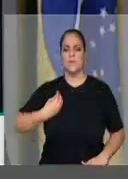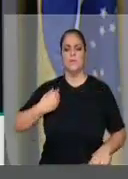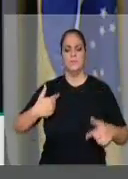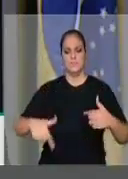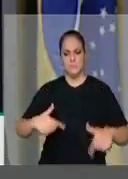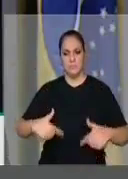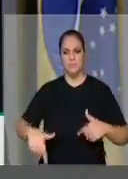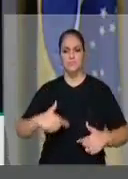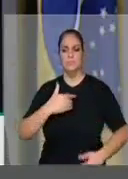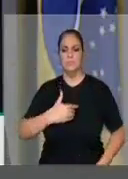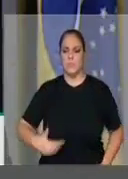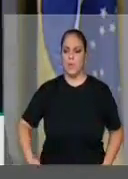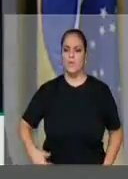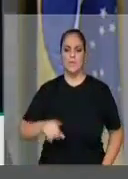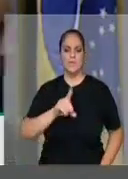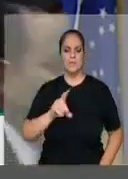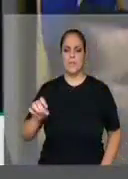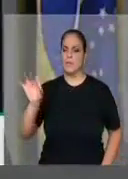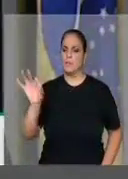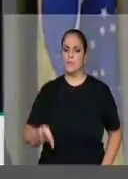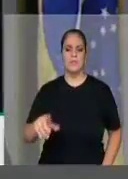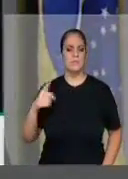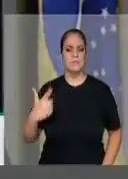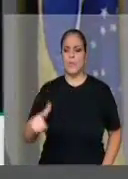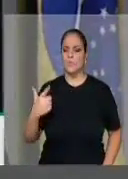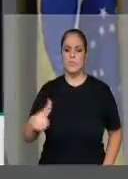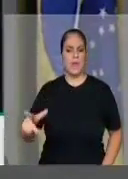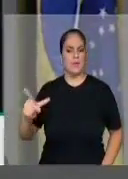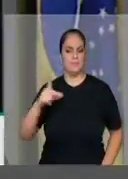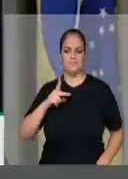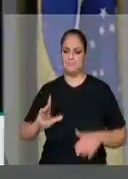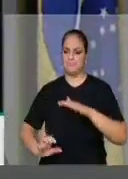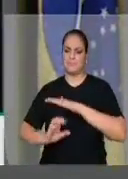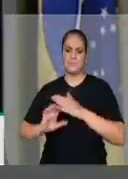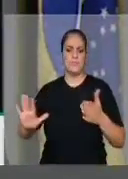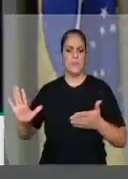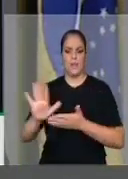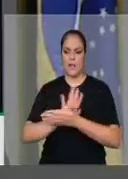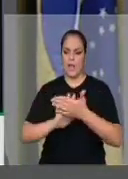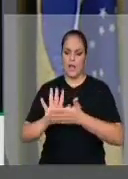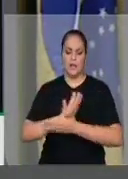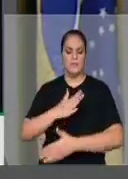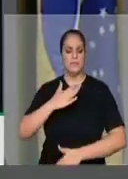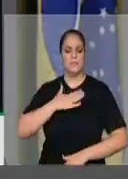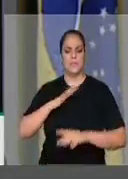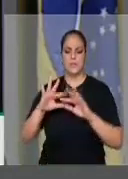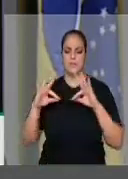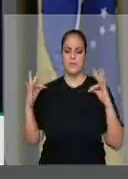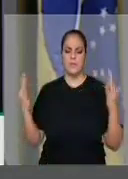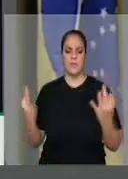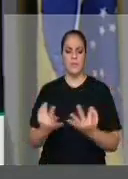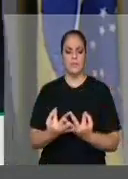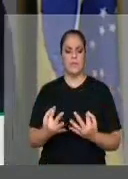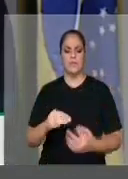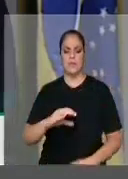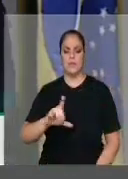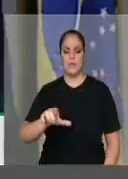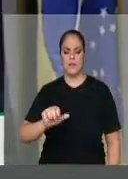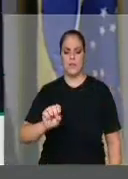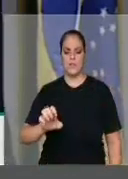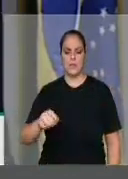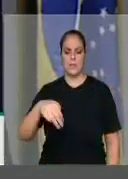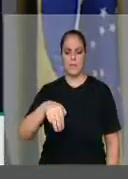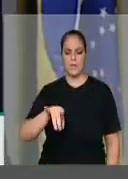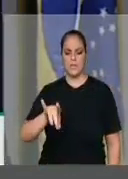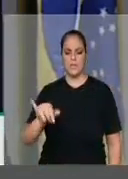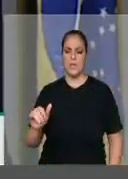dedicado 100% à vida pública. Não sou empresário. Minha família é uma família de classe